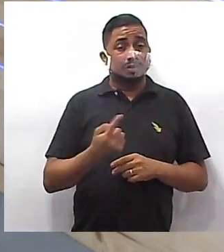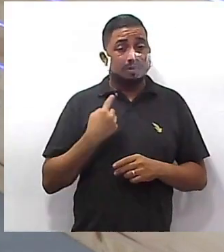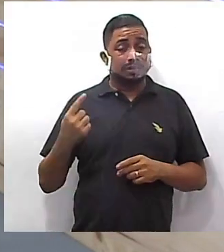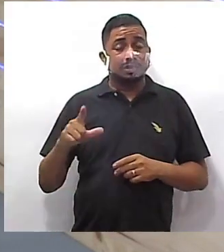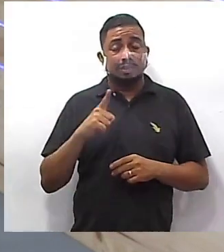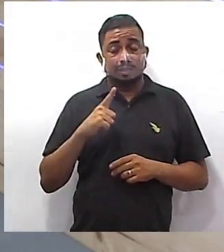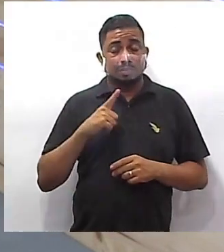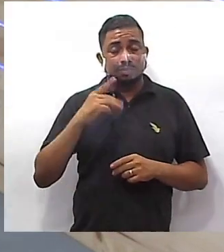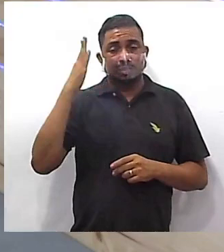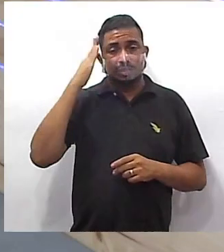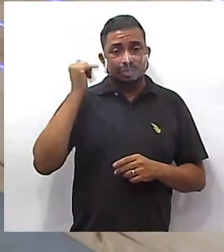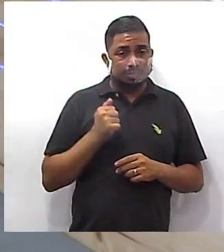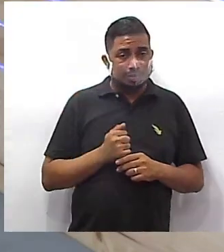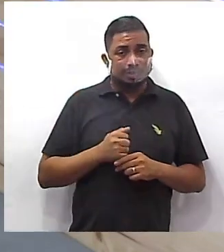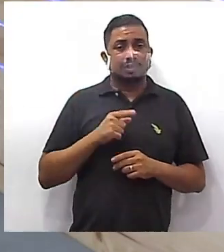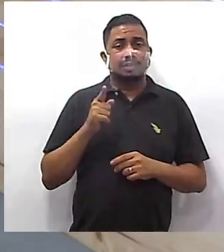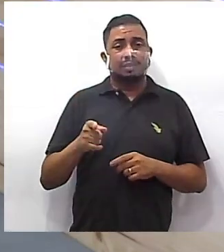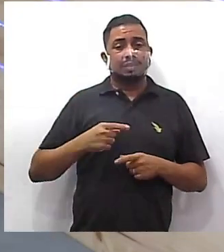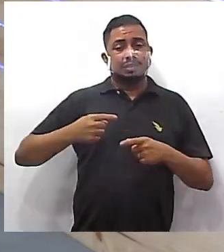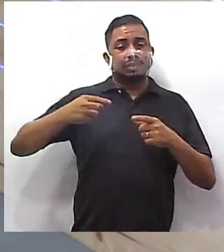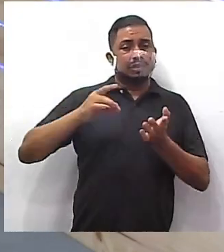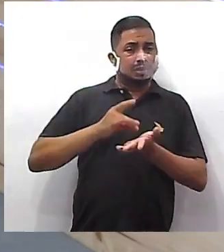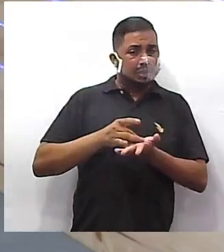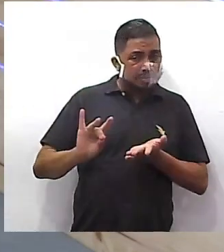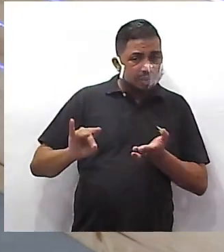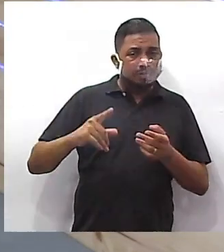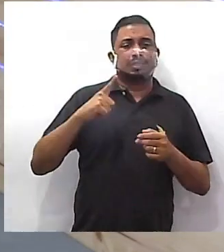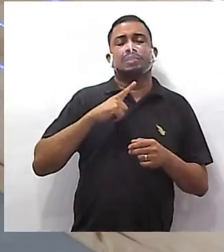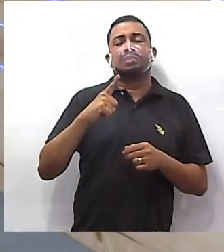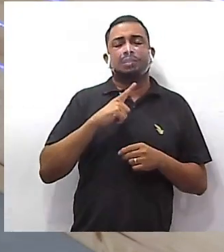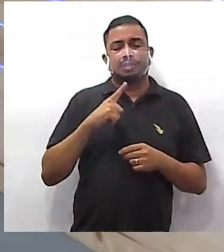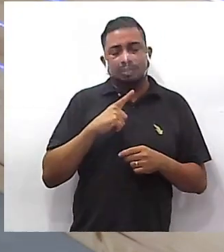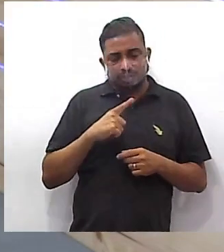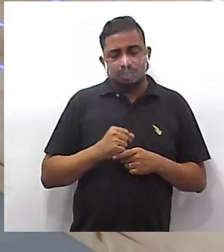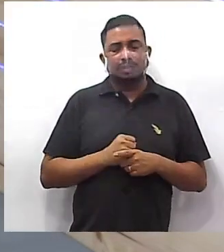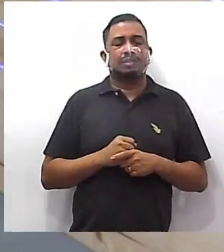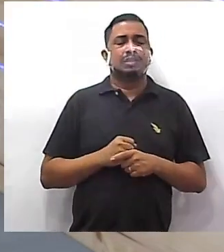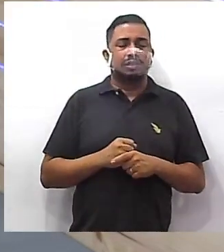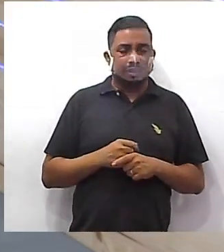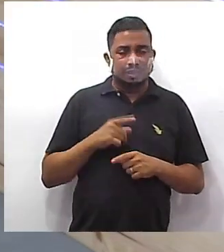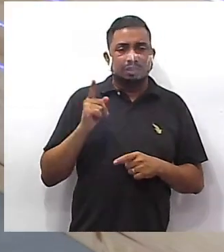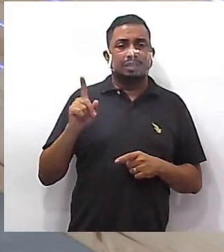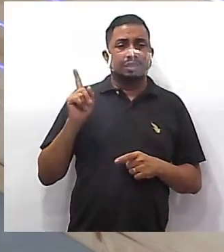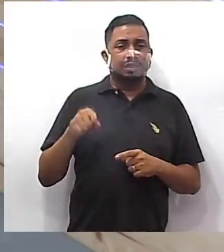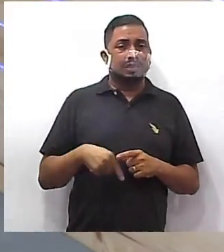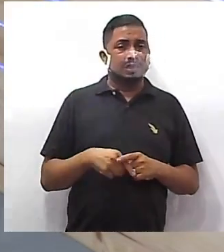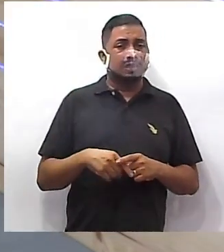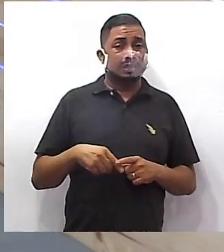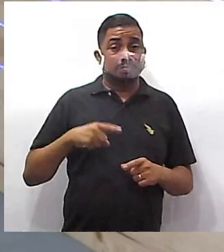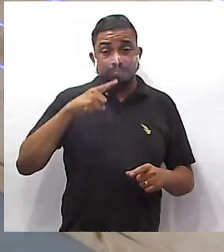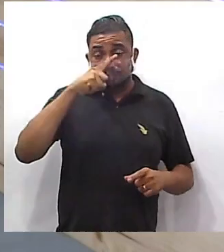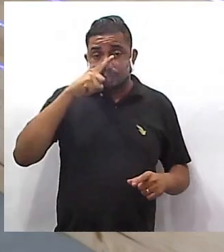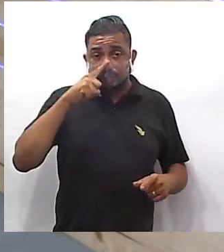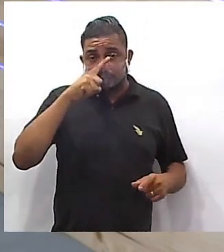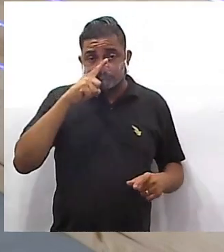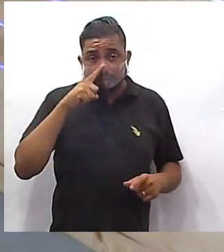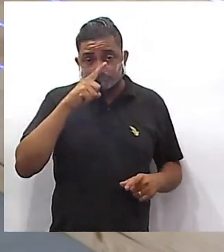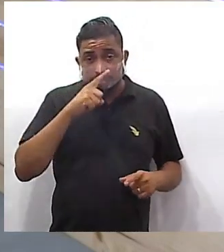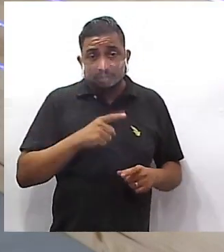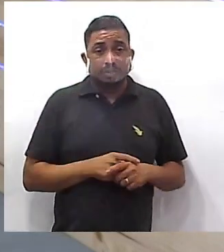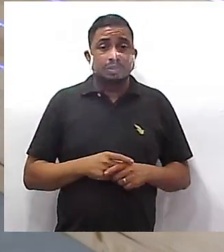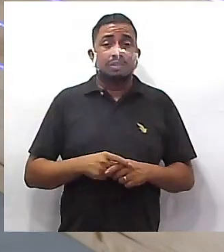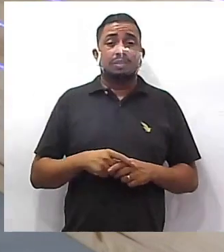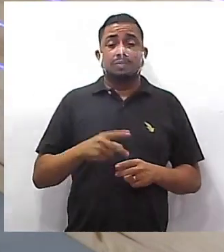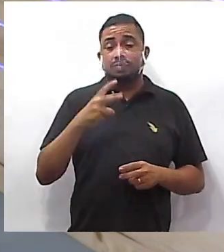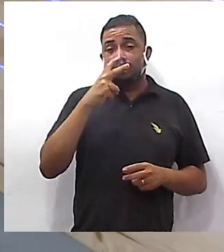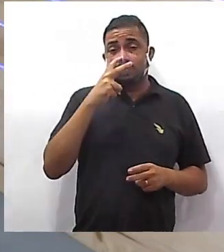temos que saber que esse inimigo existe. Ele é um inimigo extremamente nocivo, patógeno,